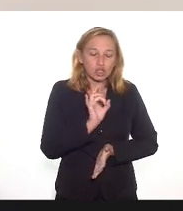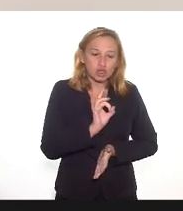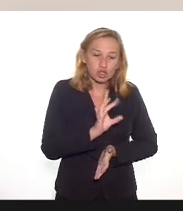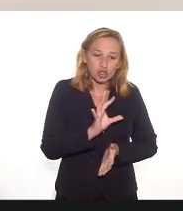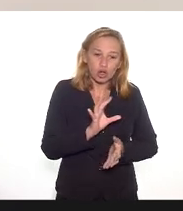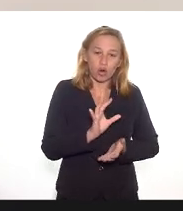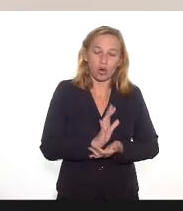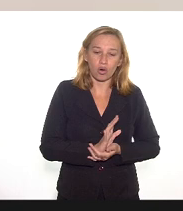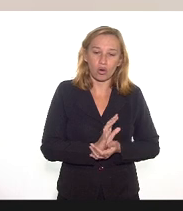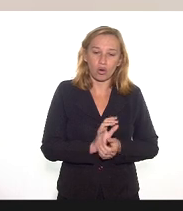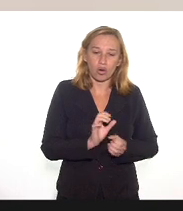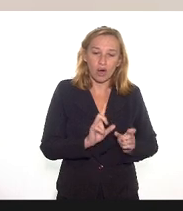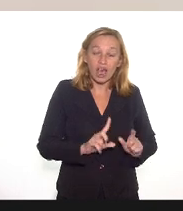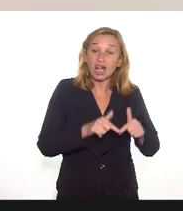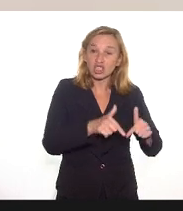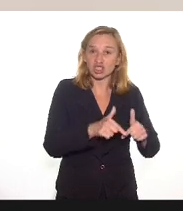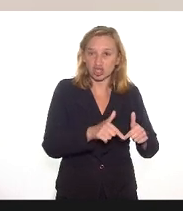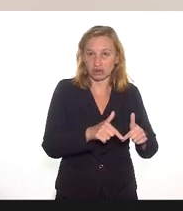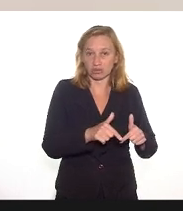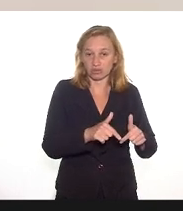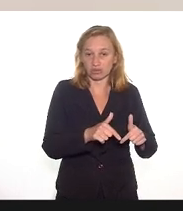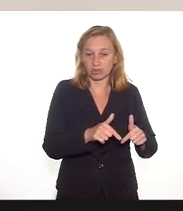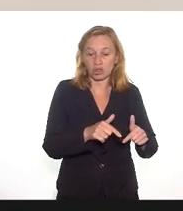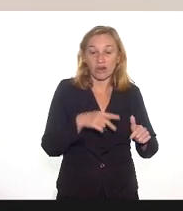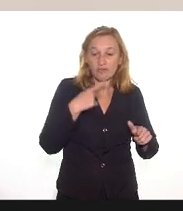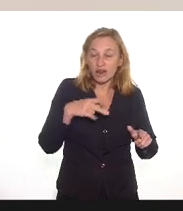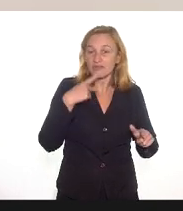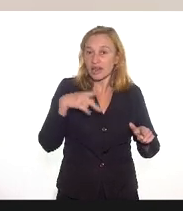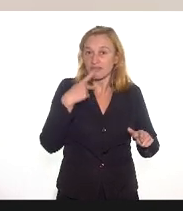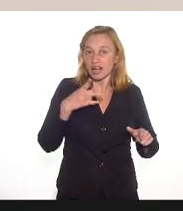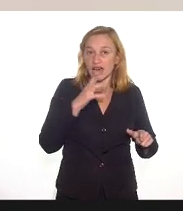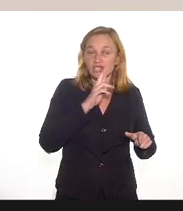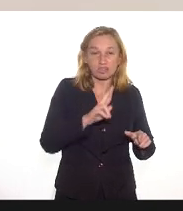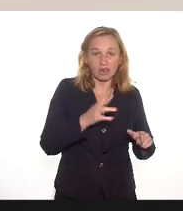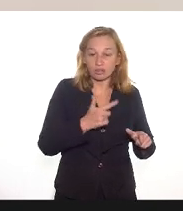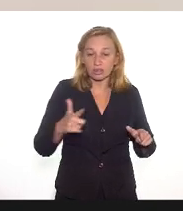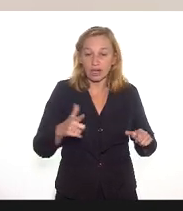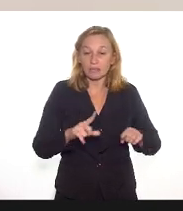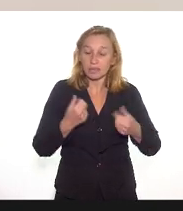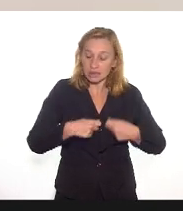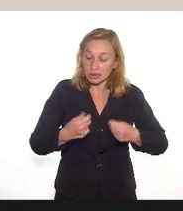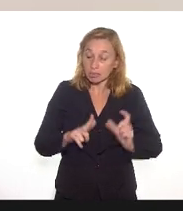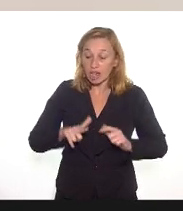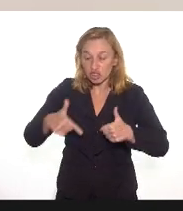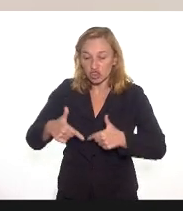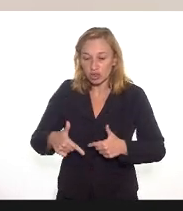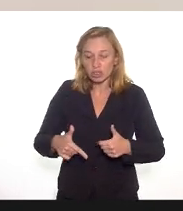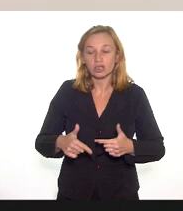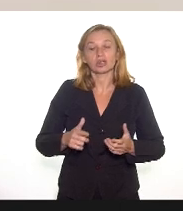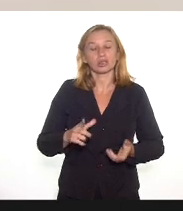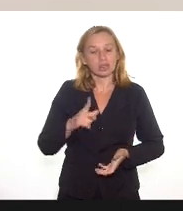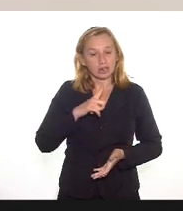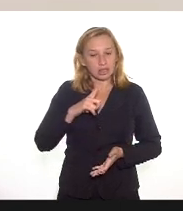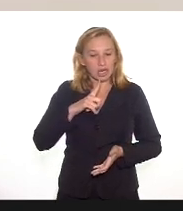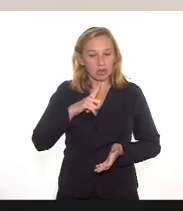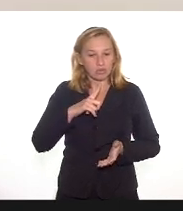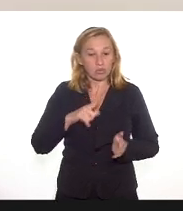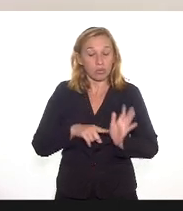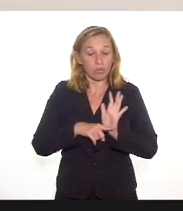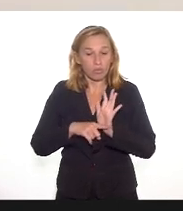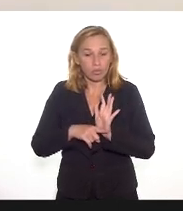mesmo não vai dar resultado. Nós temos essa difícil missão aí do regime de recuperação